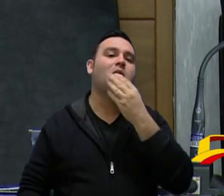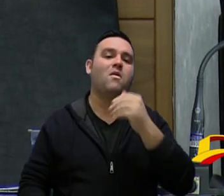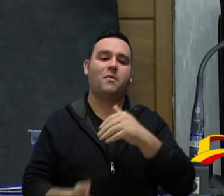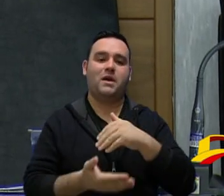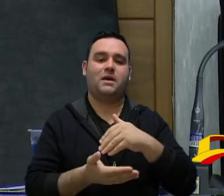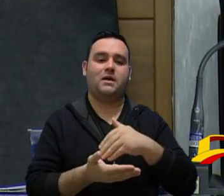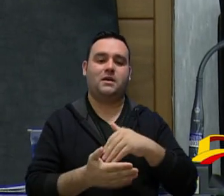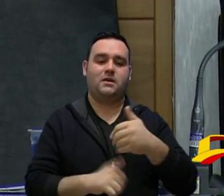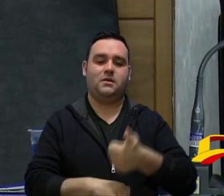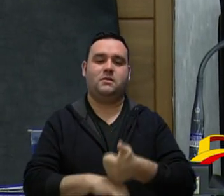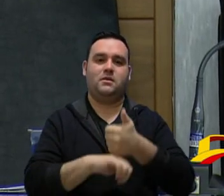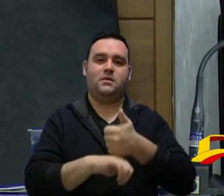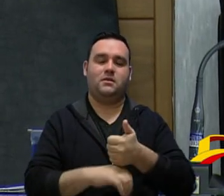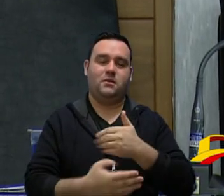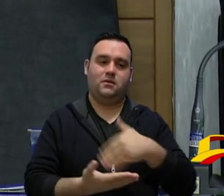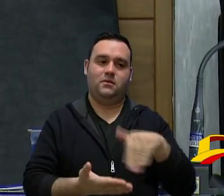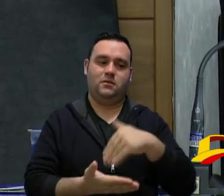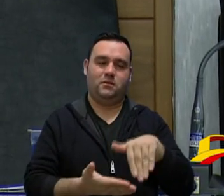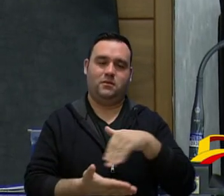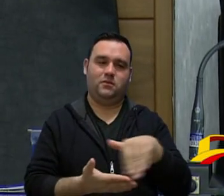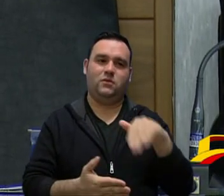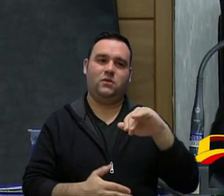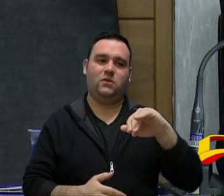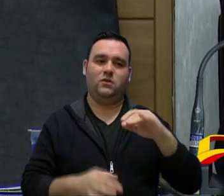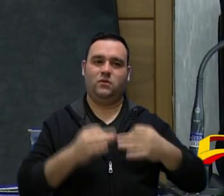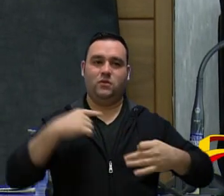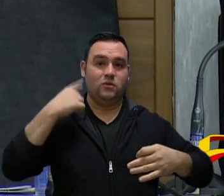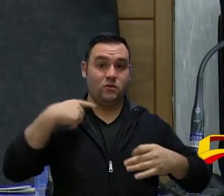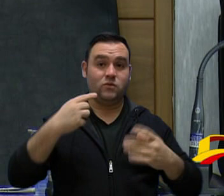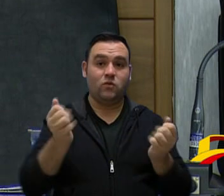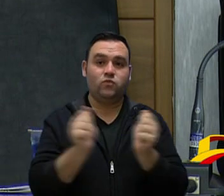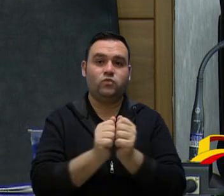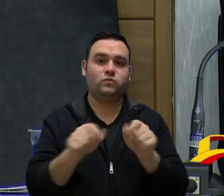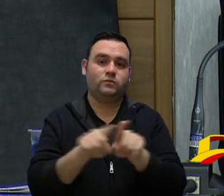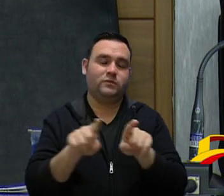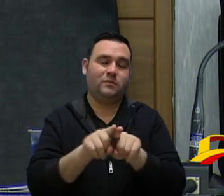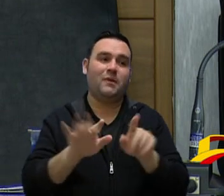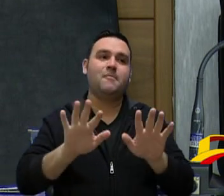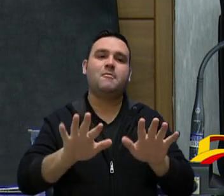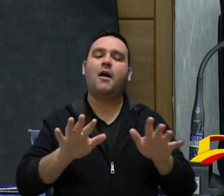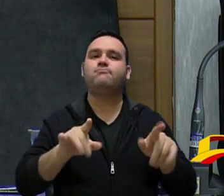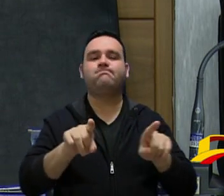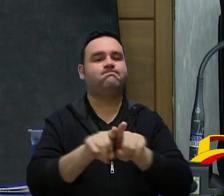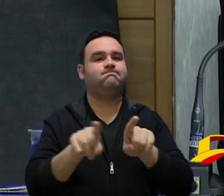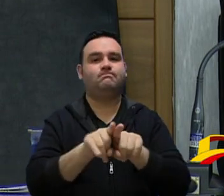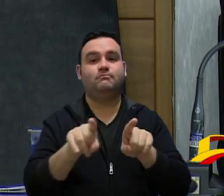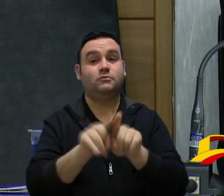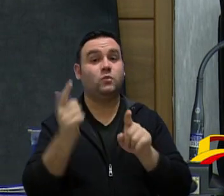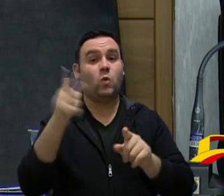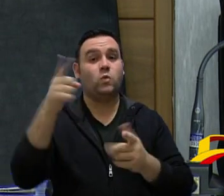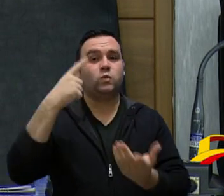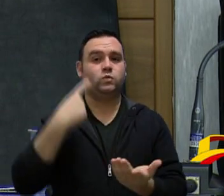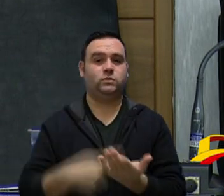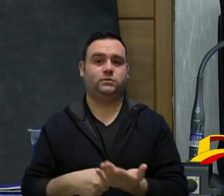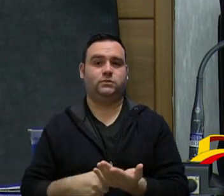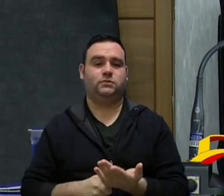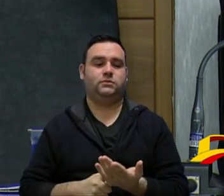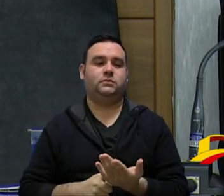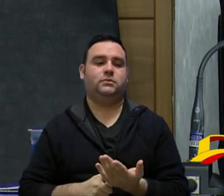secretário jurídico da prefeitura municipal doutor gabriel estaria conosco mas também devido